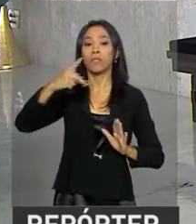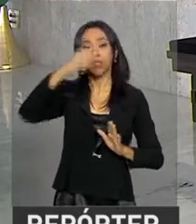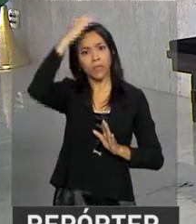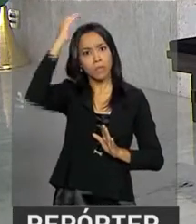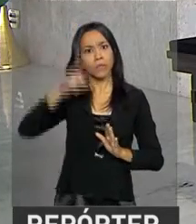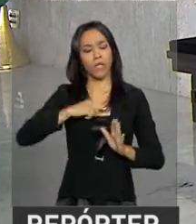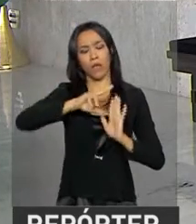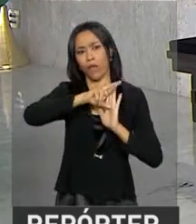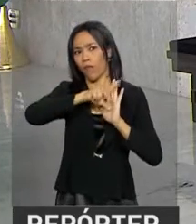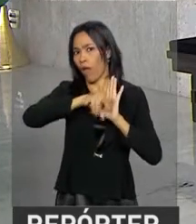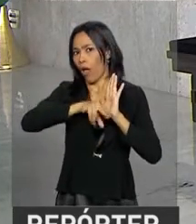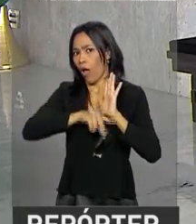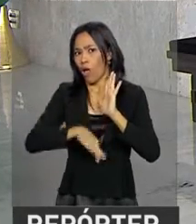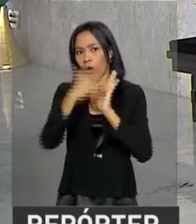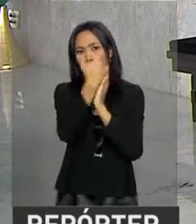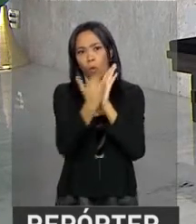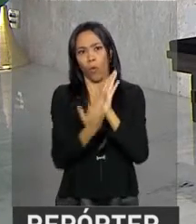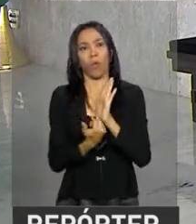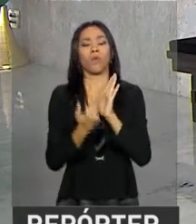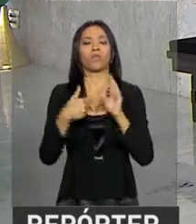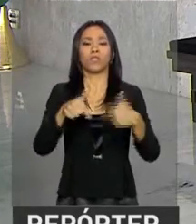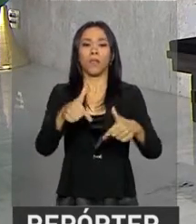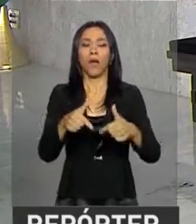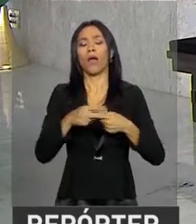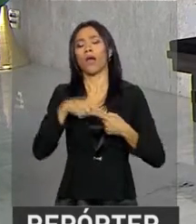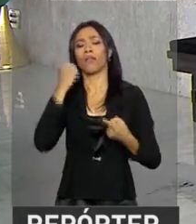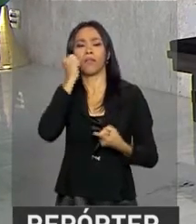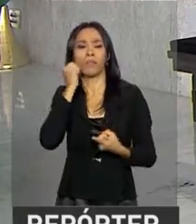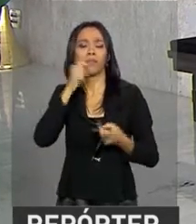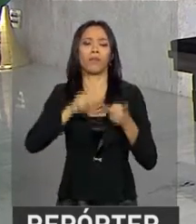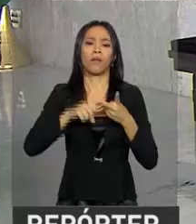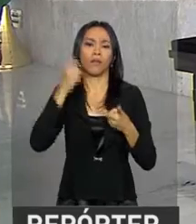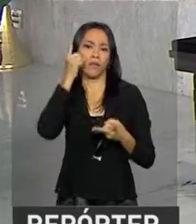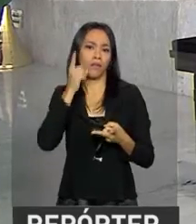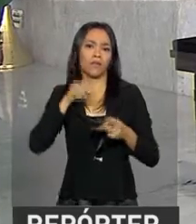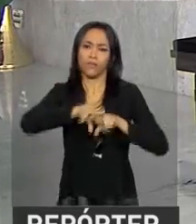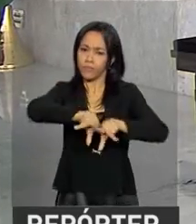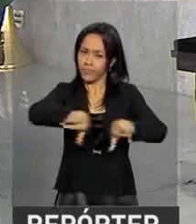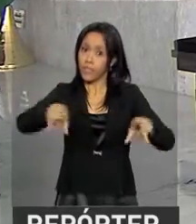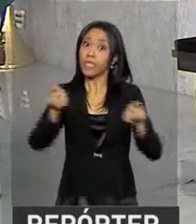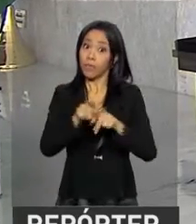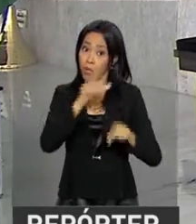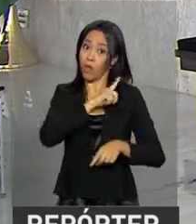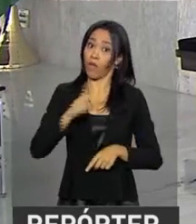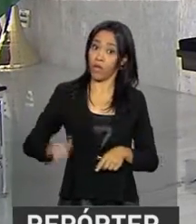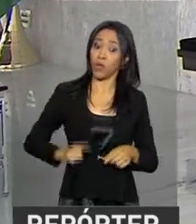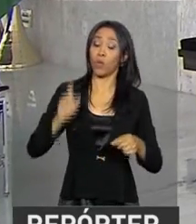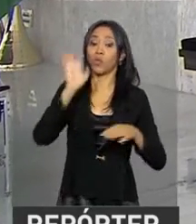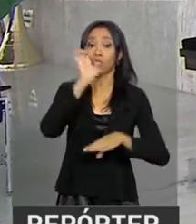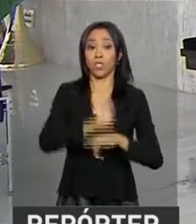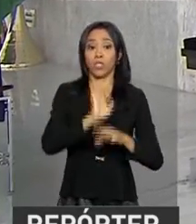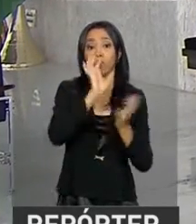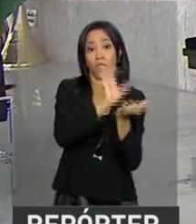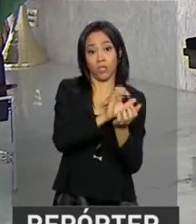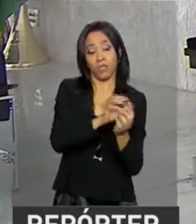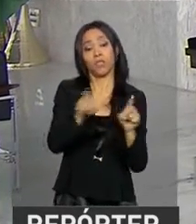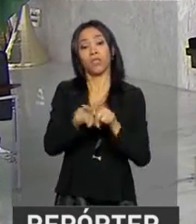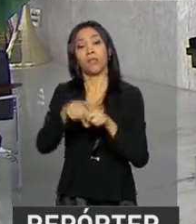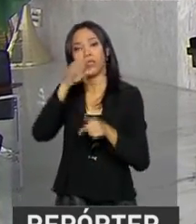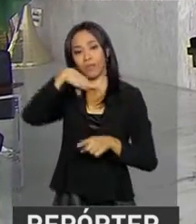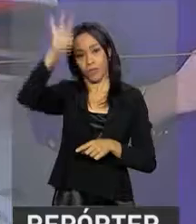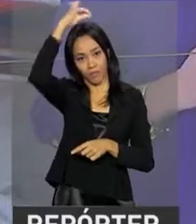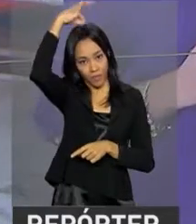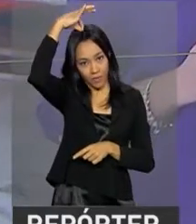bem extensa são várias reuniões com deputados senadores e também com os governadores de pernambuco e do espírito santo renato é com